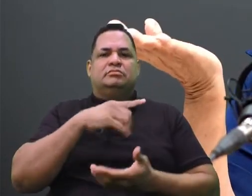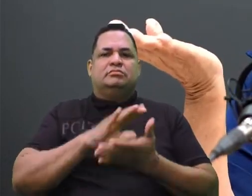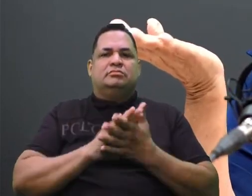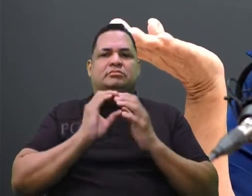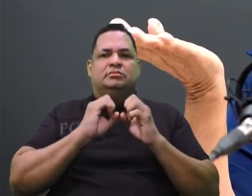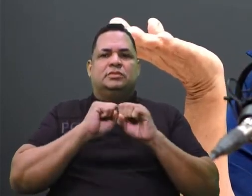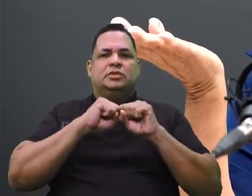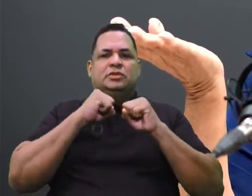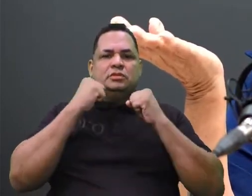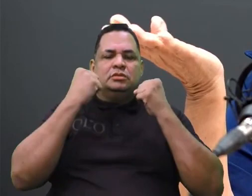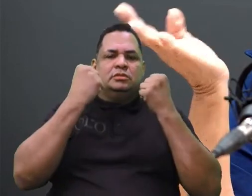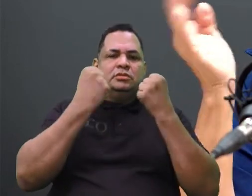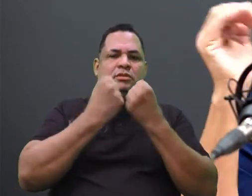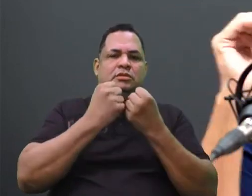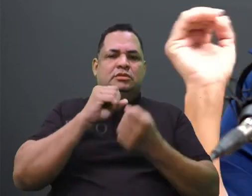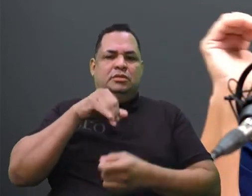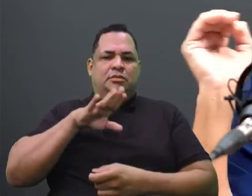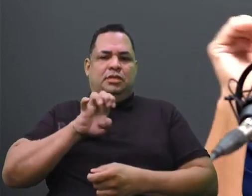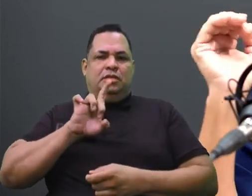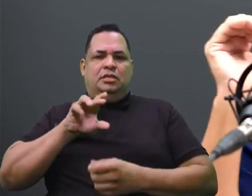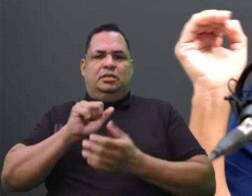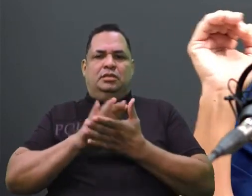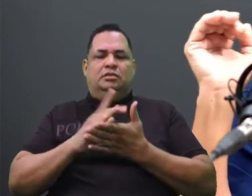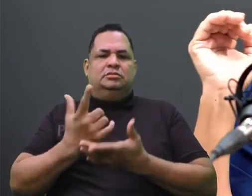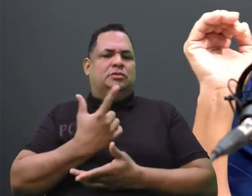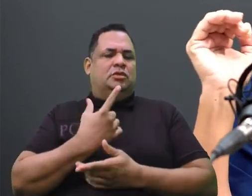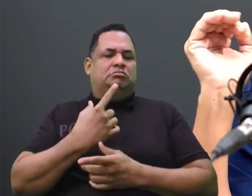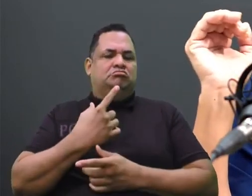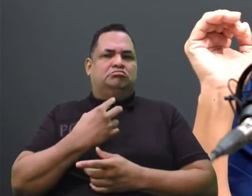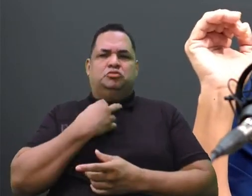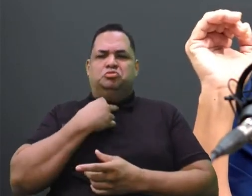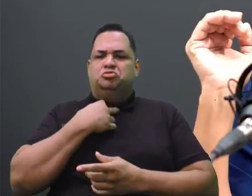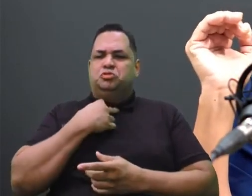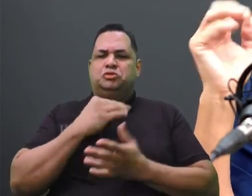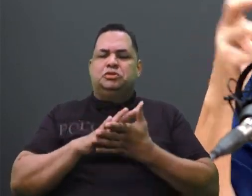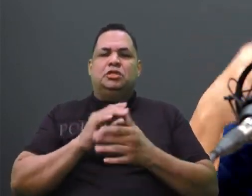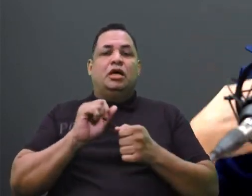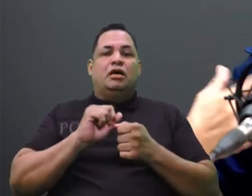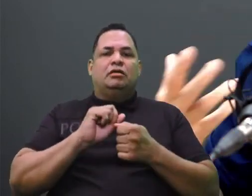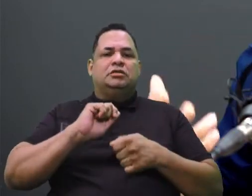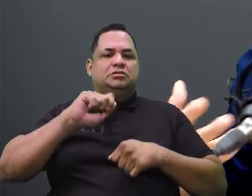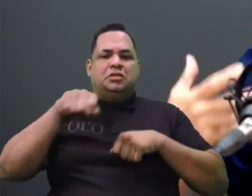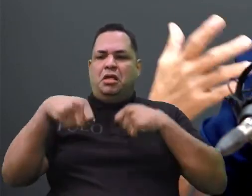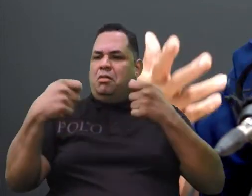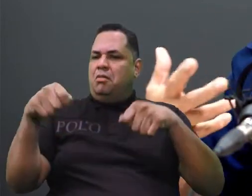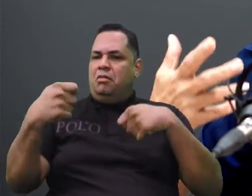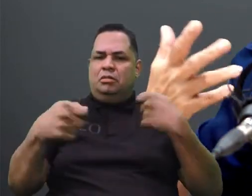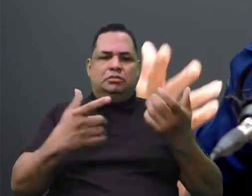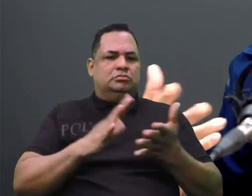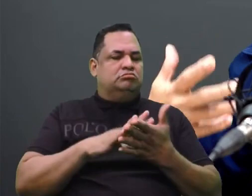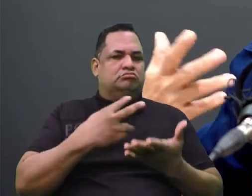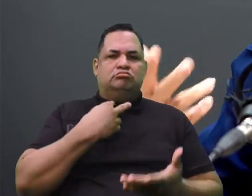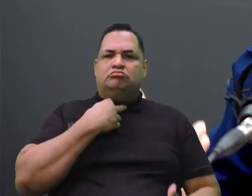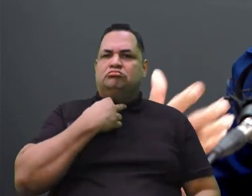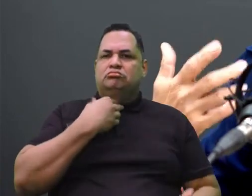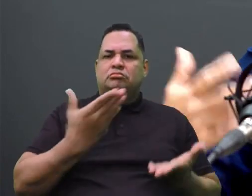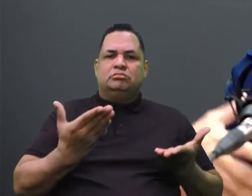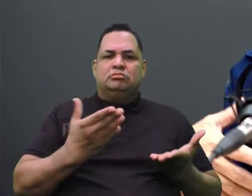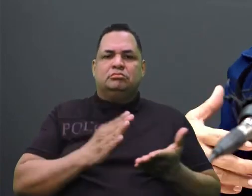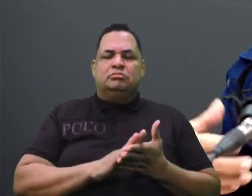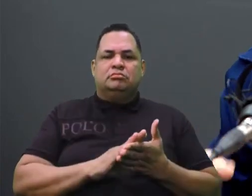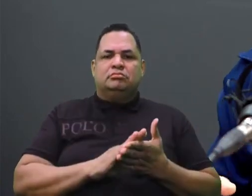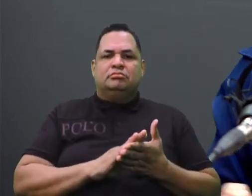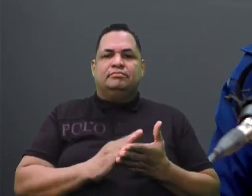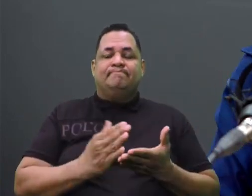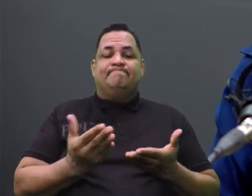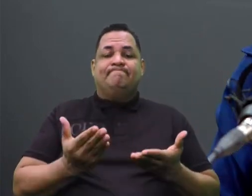Congresso de Milão. Nós éramos proibidas de fazer sinal. Como eu sempre sou mais expressiva, sempre fui e ainda